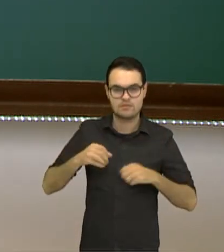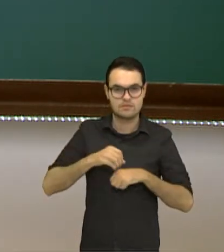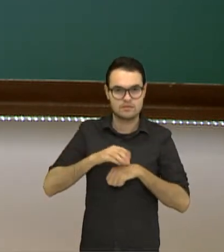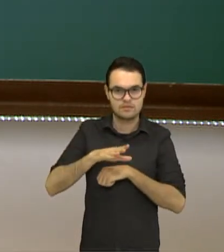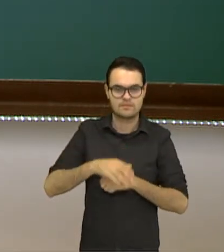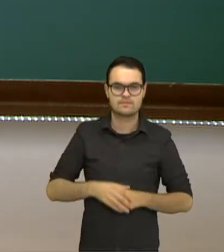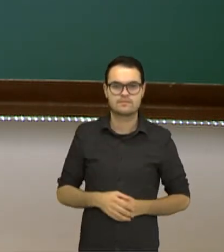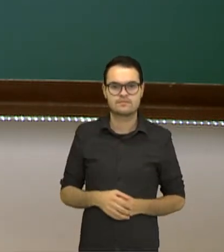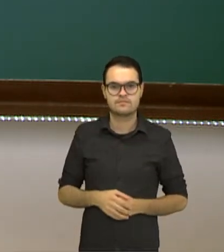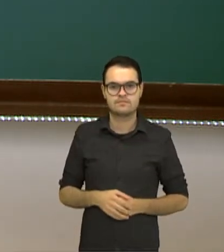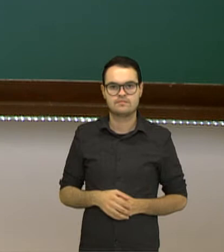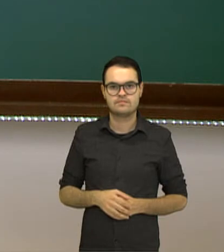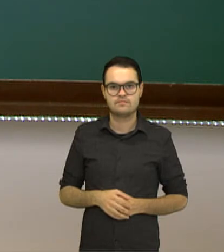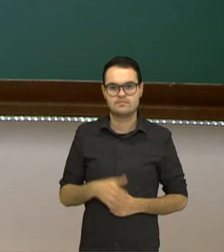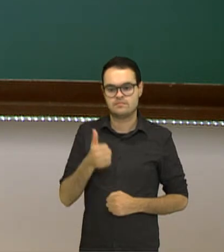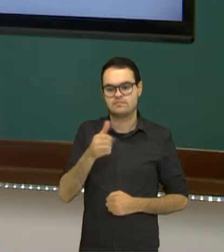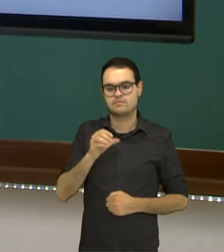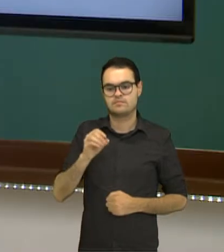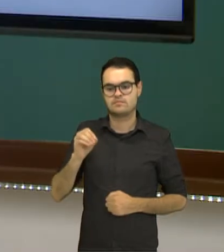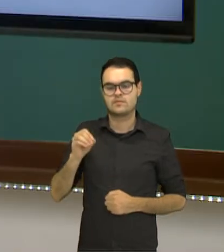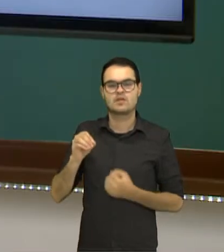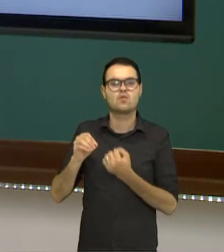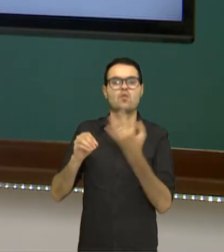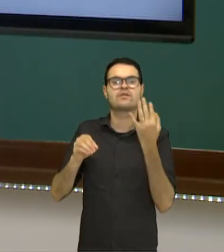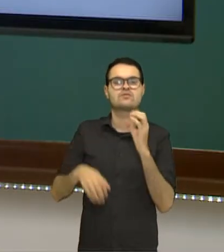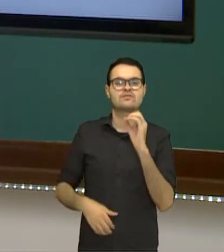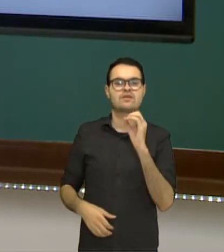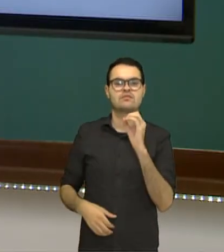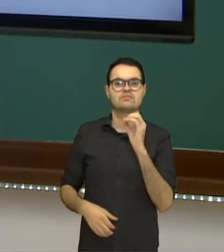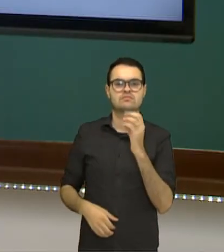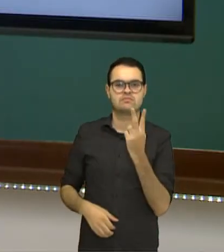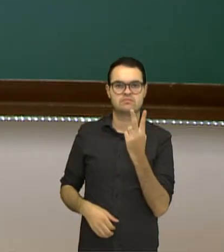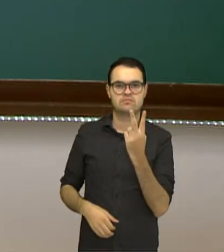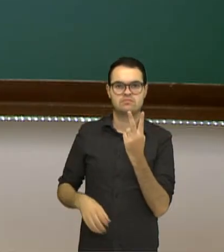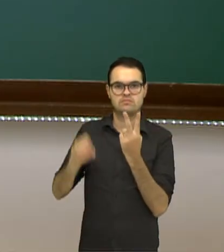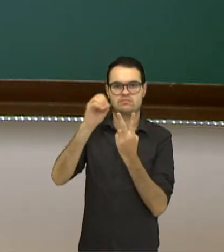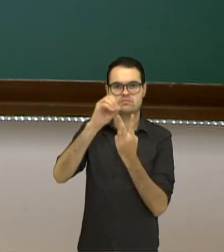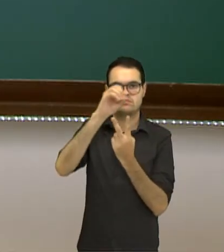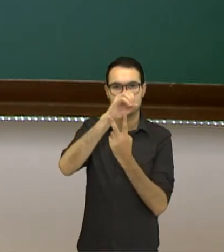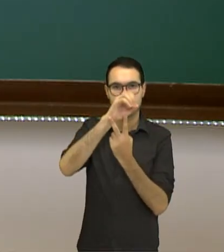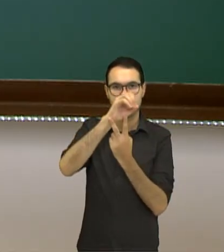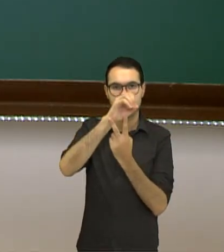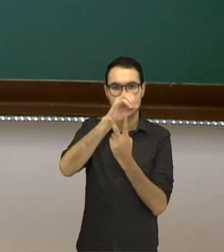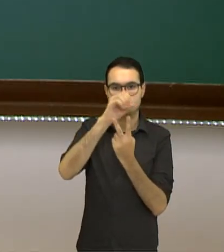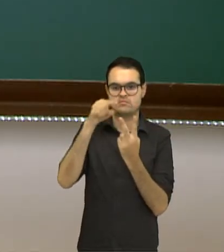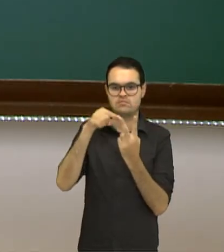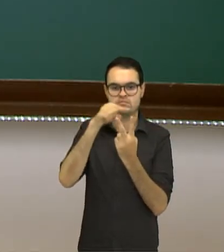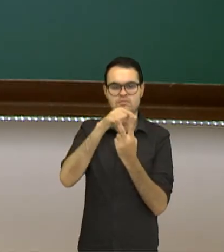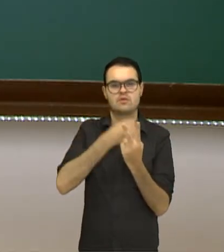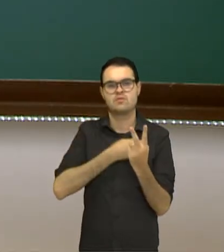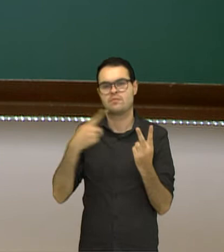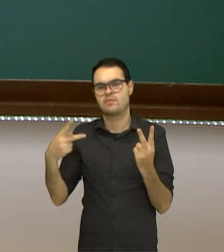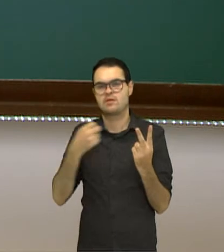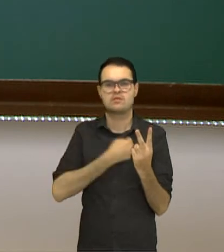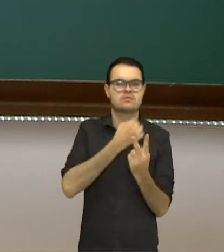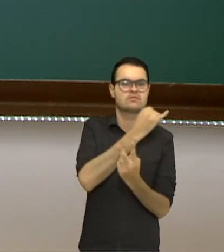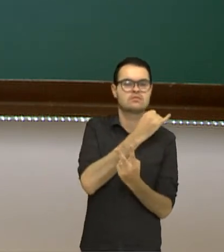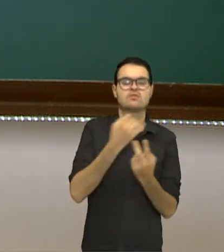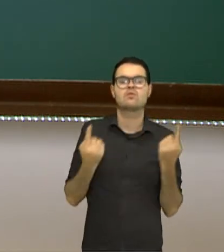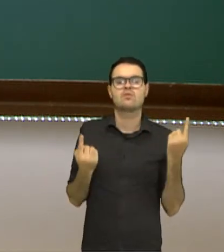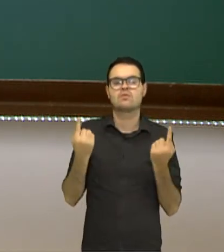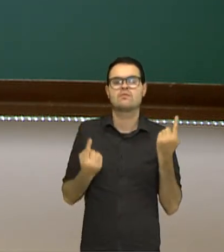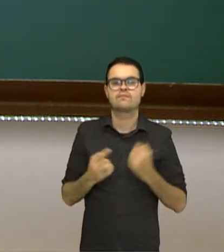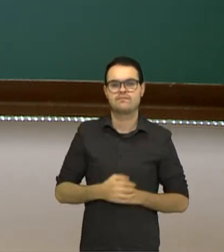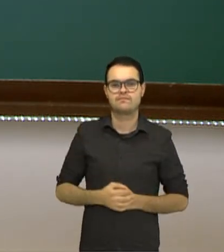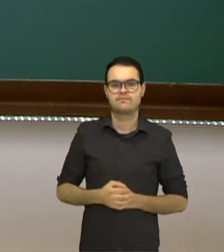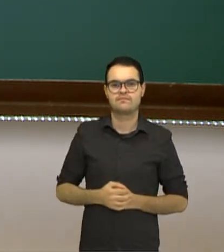vai dar. O 100 tem quantos zeros? Tem 2. 2 é quantidade par ou quantidade ímpar